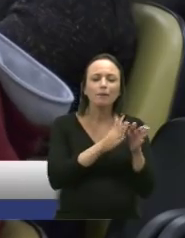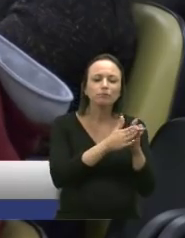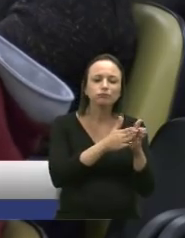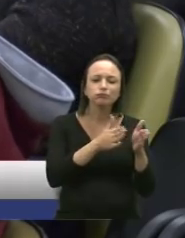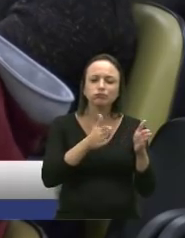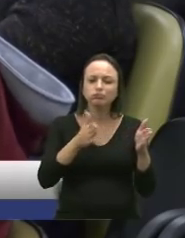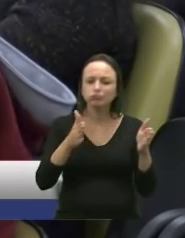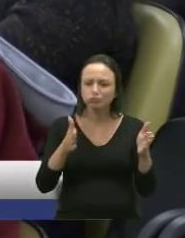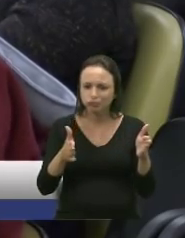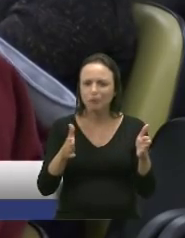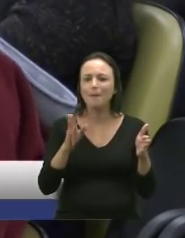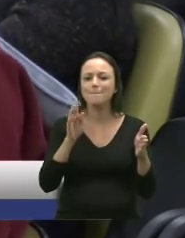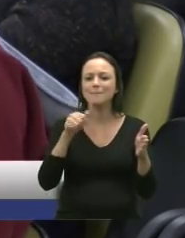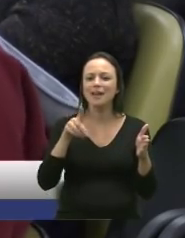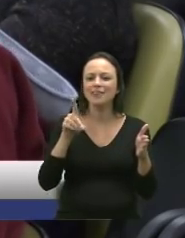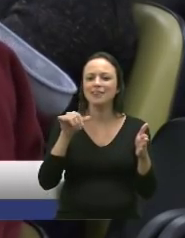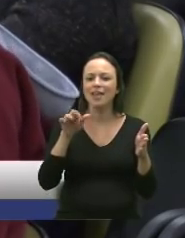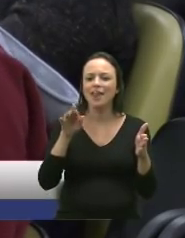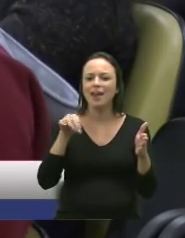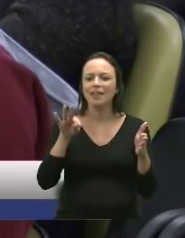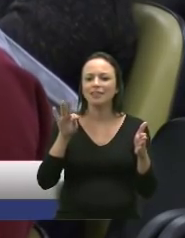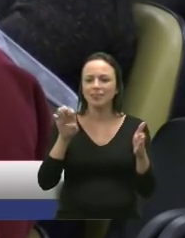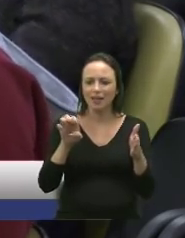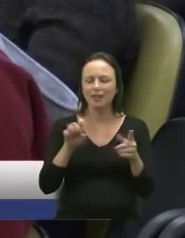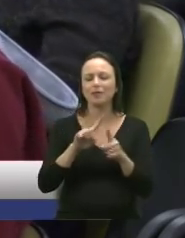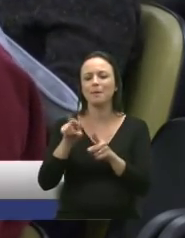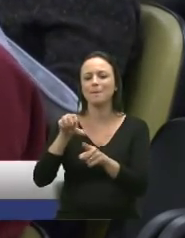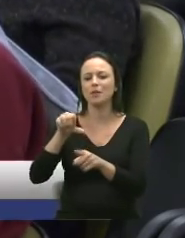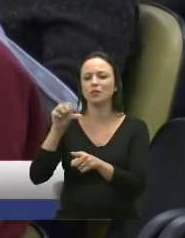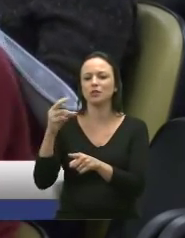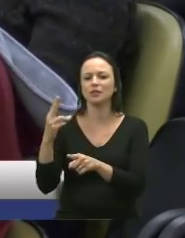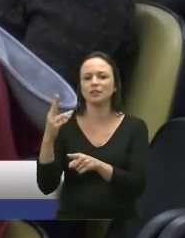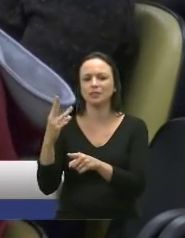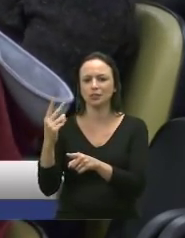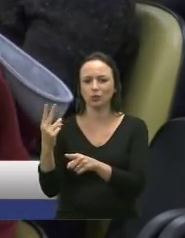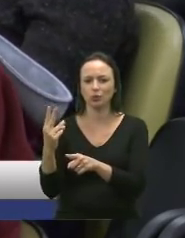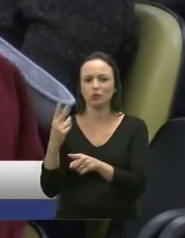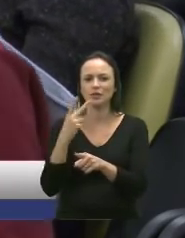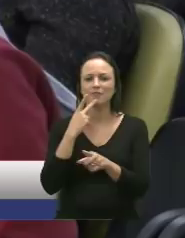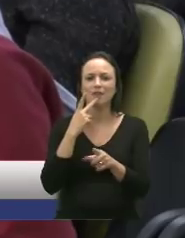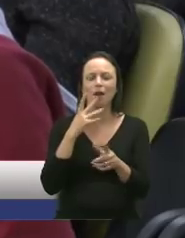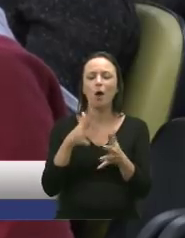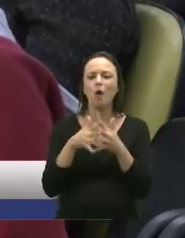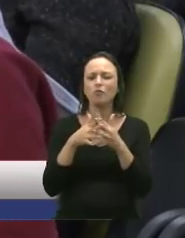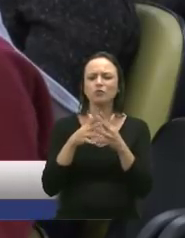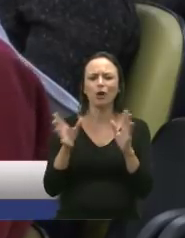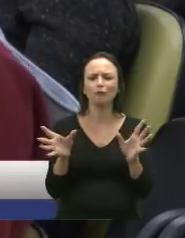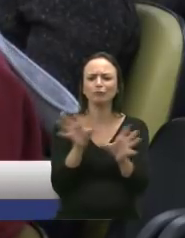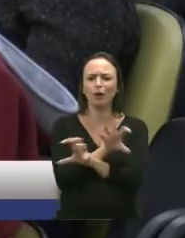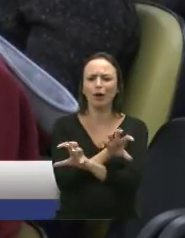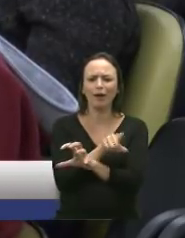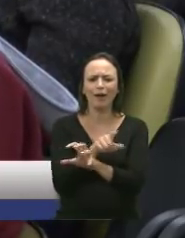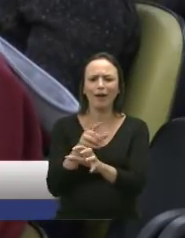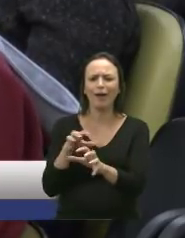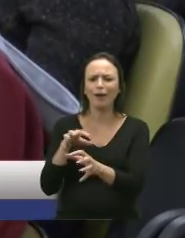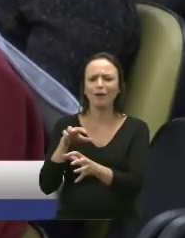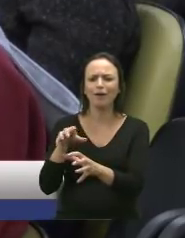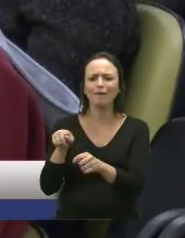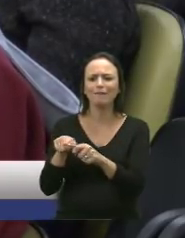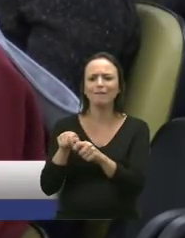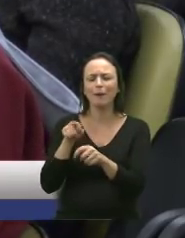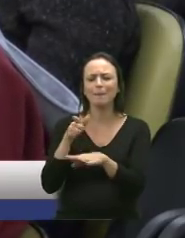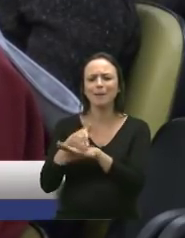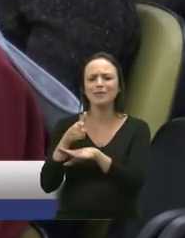de 32. Porque, às vezes, eu pego em prova o aluno colocando que o Bandeirante lutou em 32, e aí eu fico, nossa, não consegui separar para ele